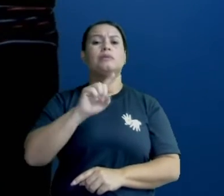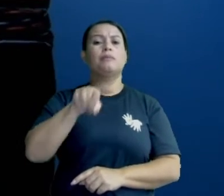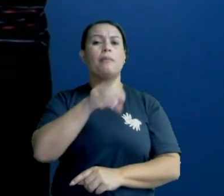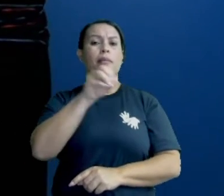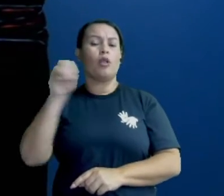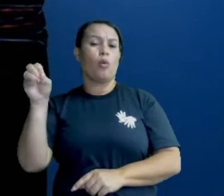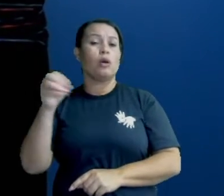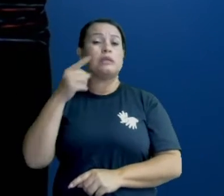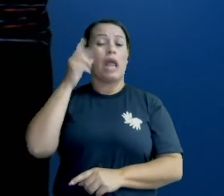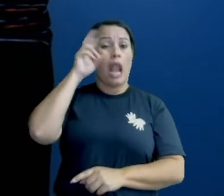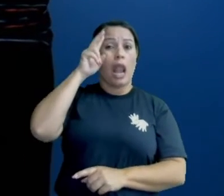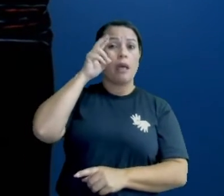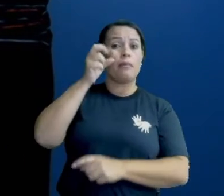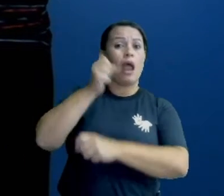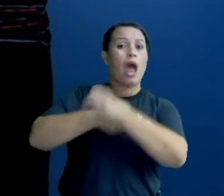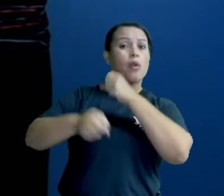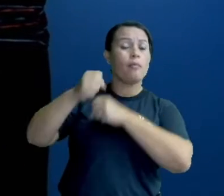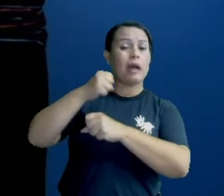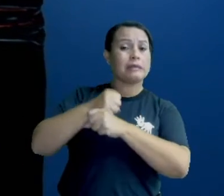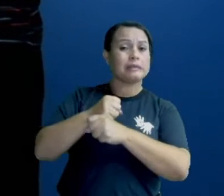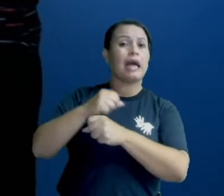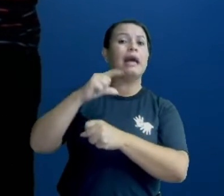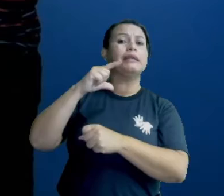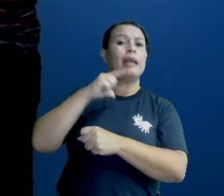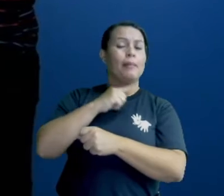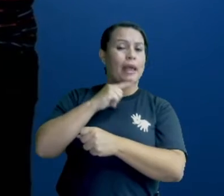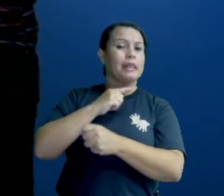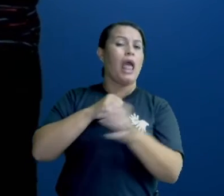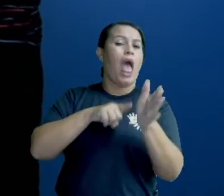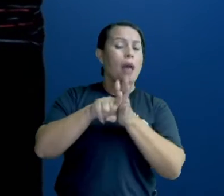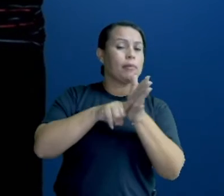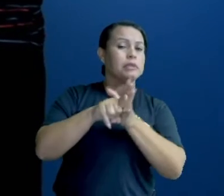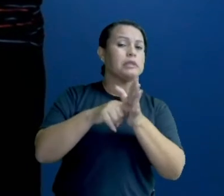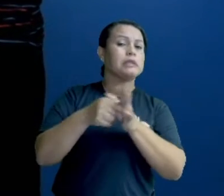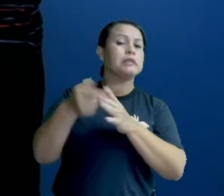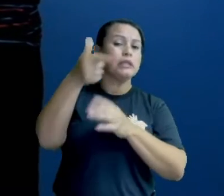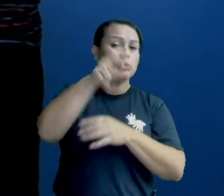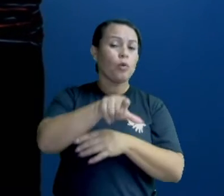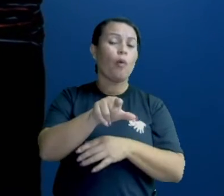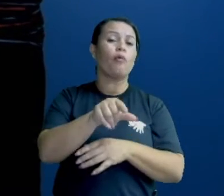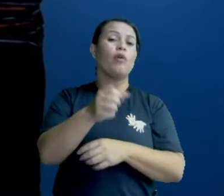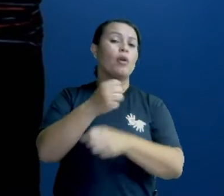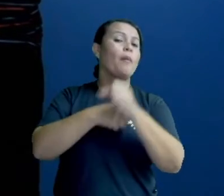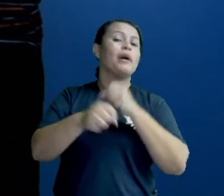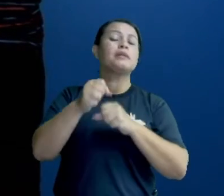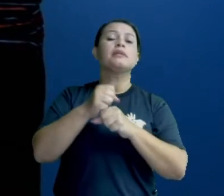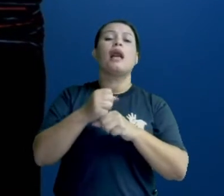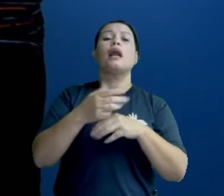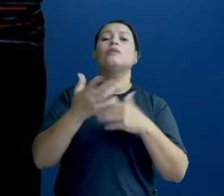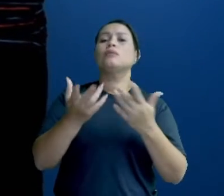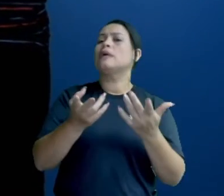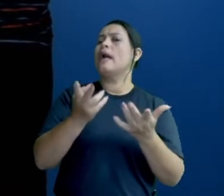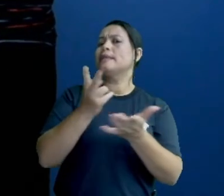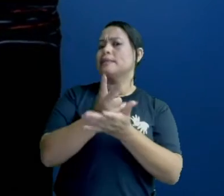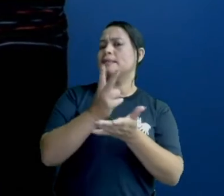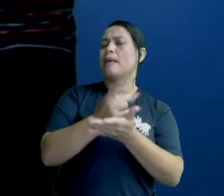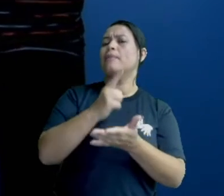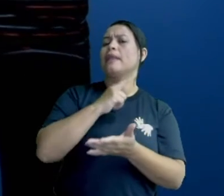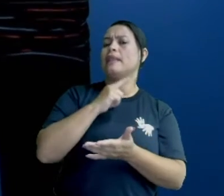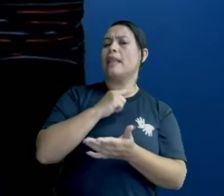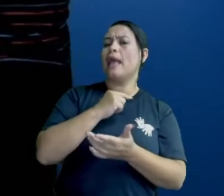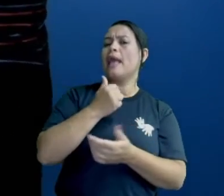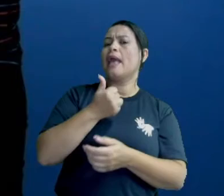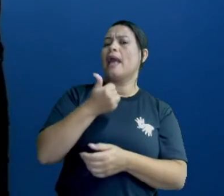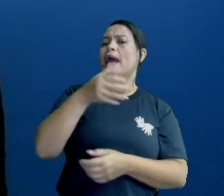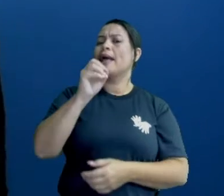passado, deveria ter acontecido o último censo da nossa população, né? Já que atualmente a gente tem uma uma frequência de a cada 10 anos